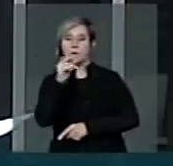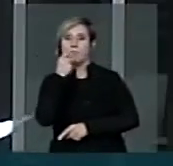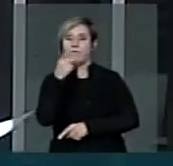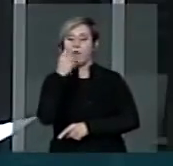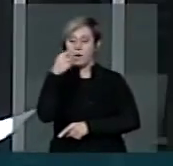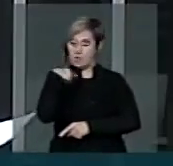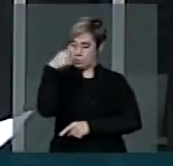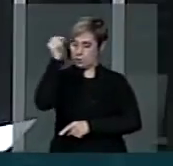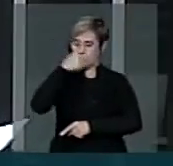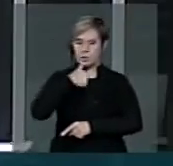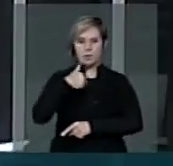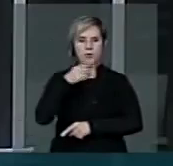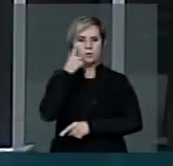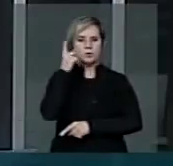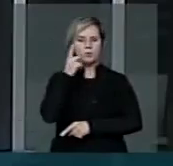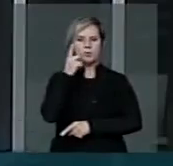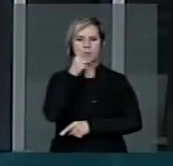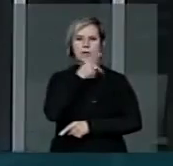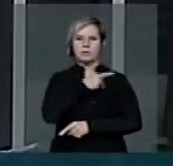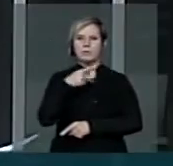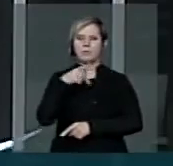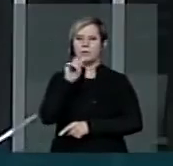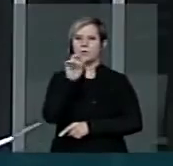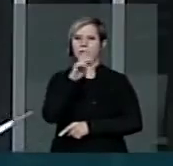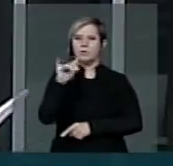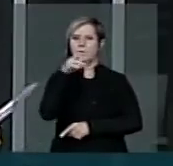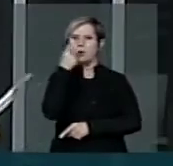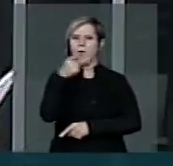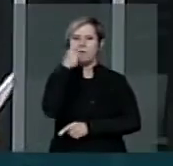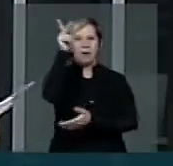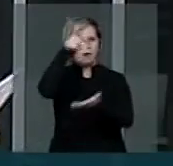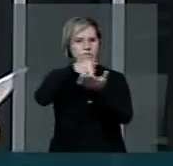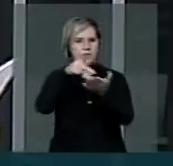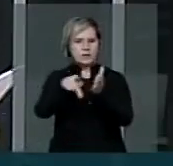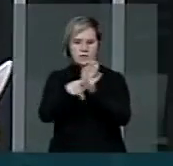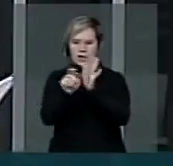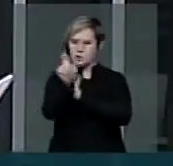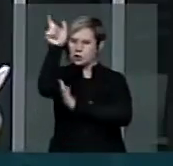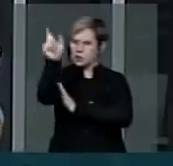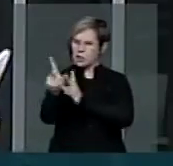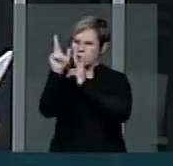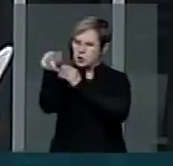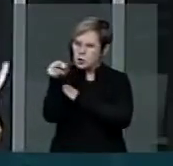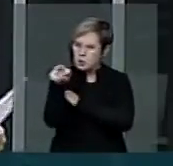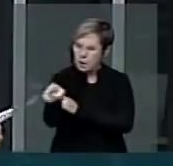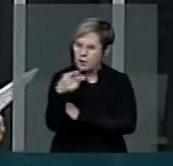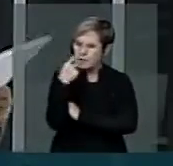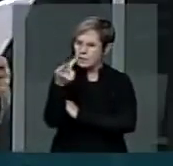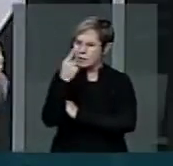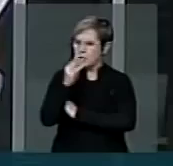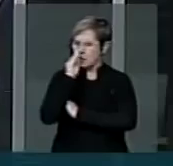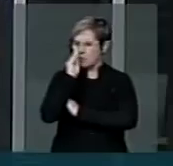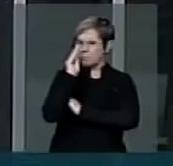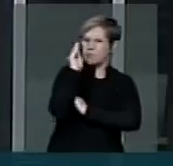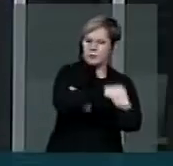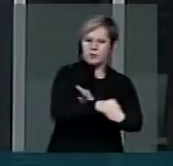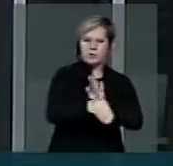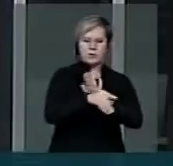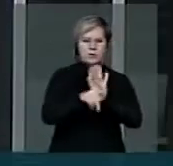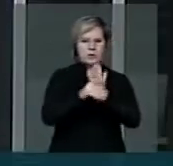deputado pastor Eurico lá em Brasília. Para dizer a verdade, há um elemento desta qualidade que diz respeito ao povo evangélico no